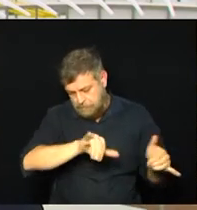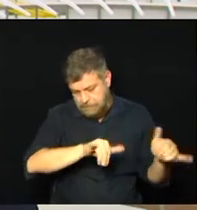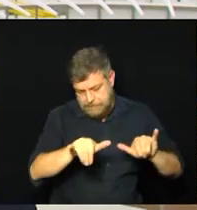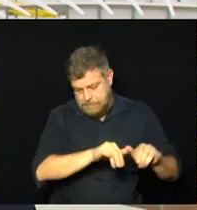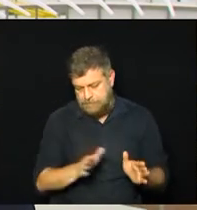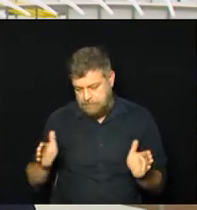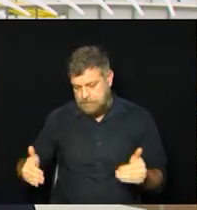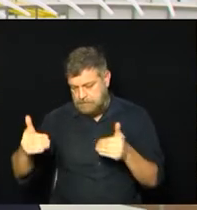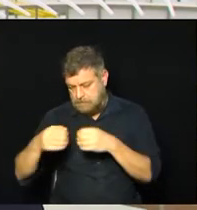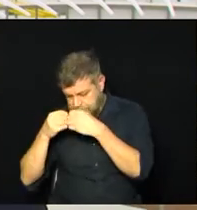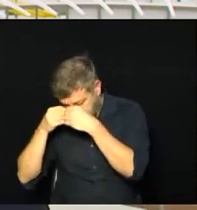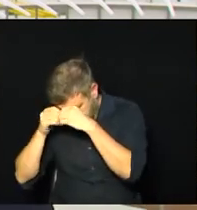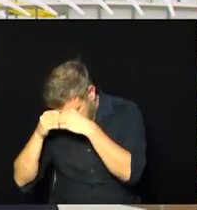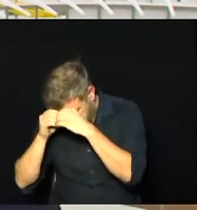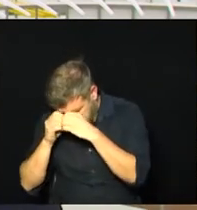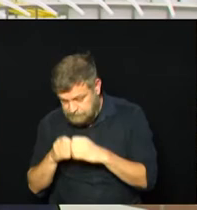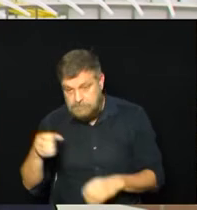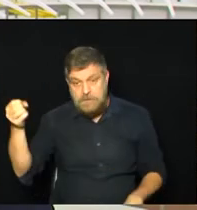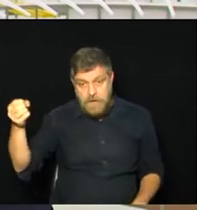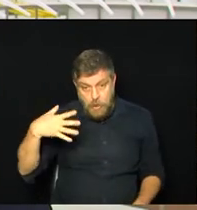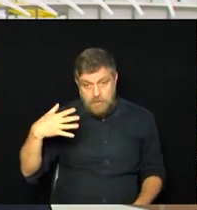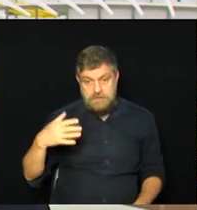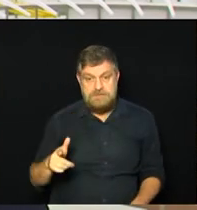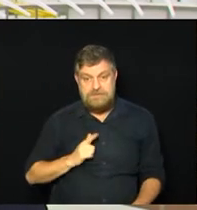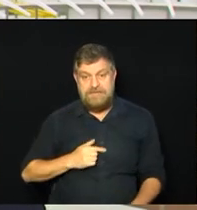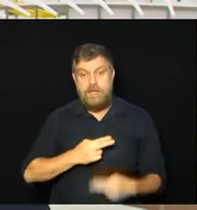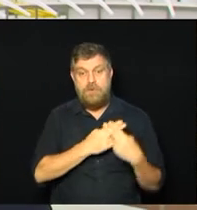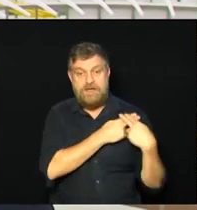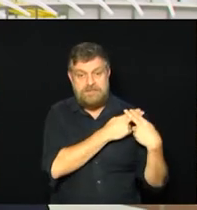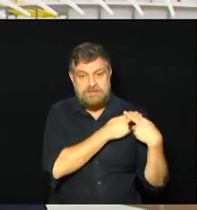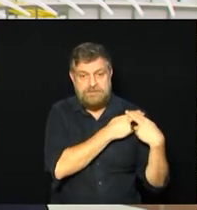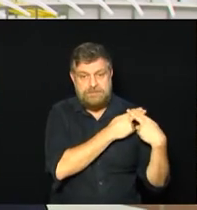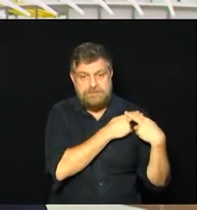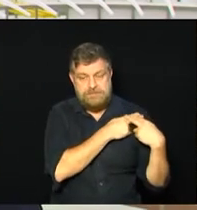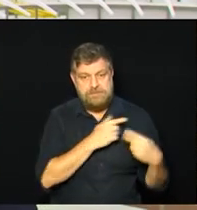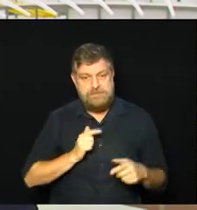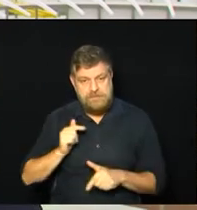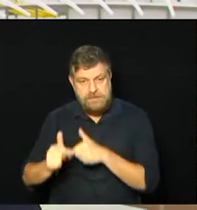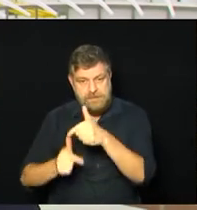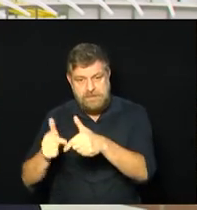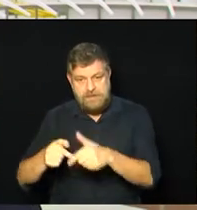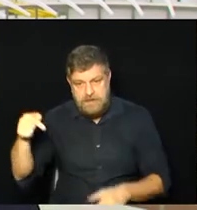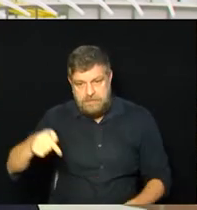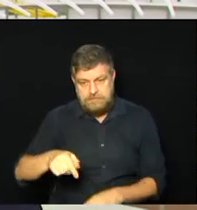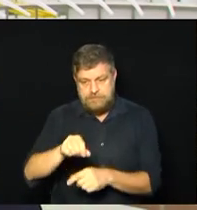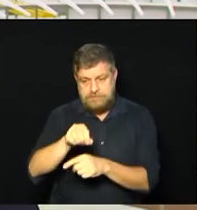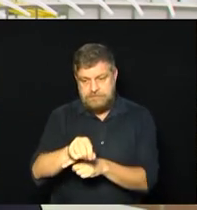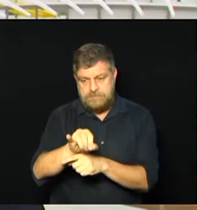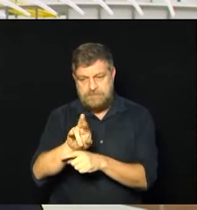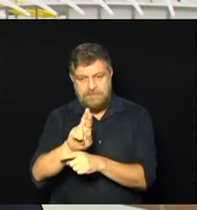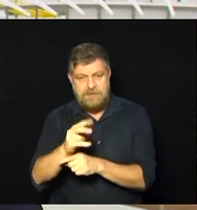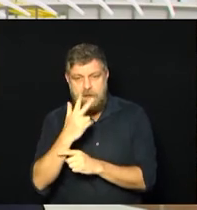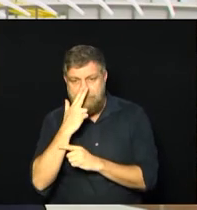E finalmente o Laboratório Nacional de Luz Síncrono, né, que hoje é o responsável pela operação dos Sirius, que é como se fosse um